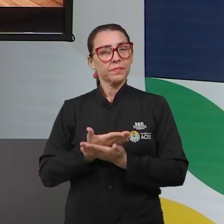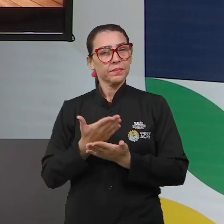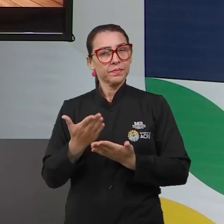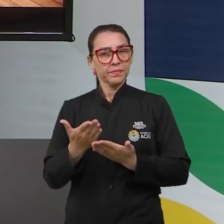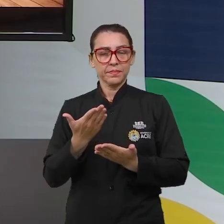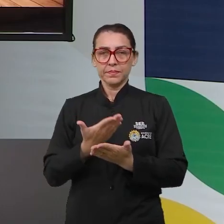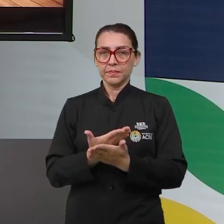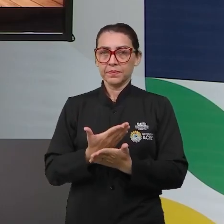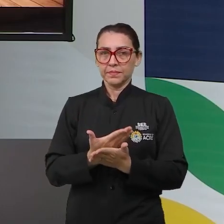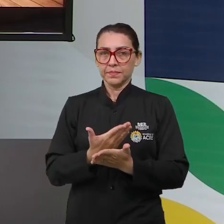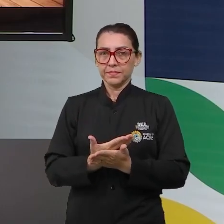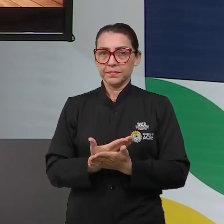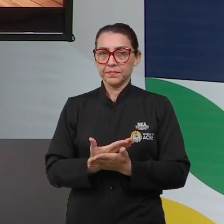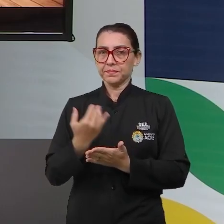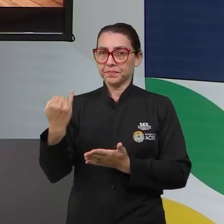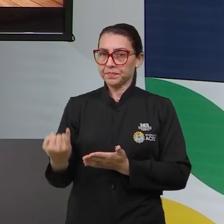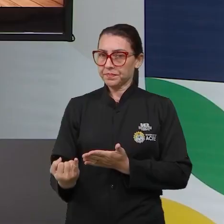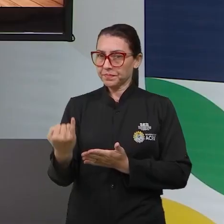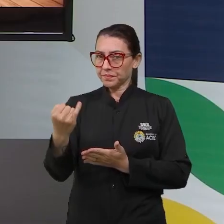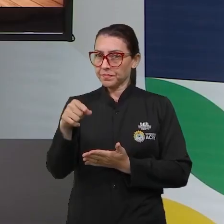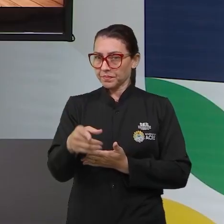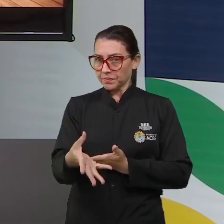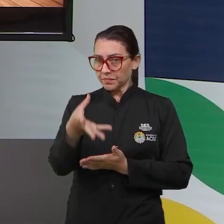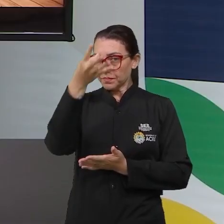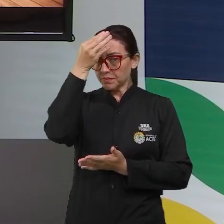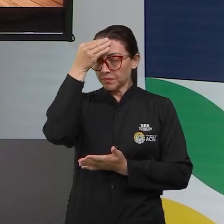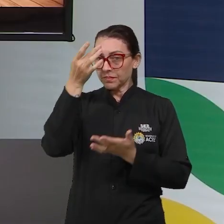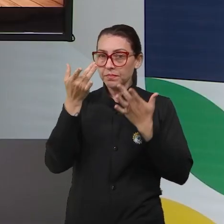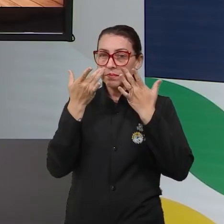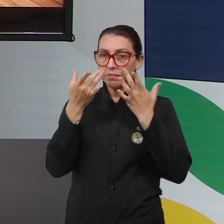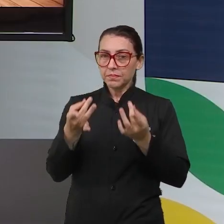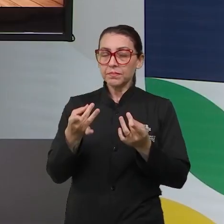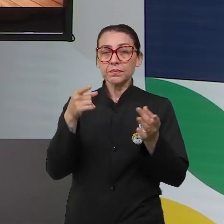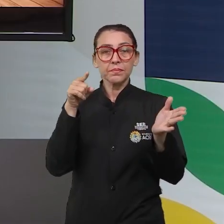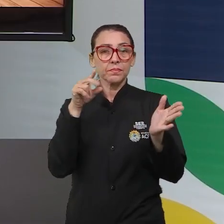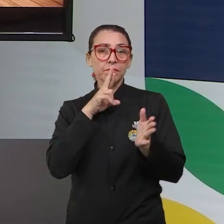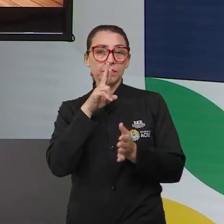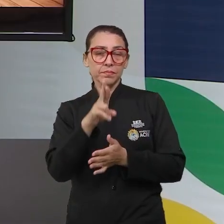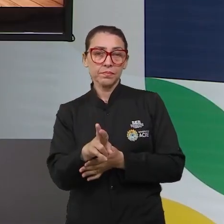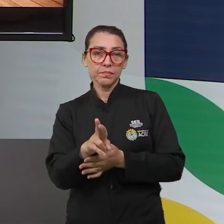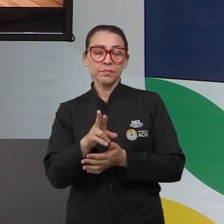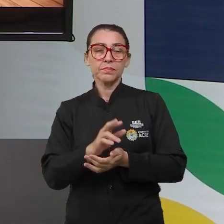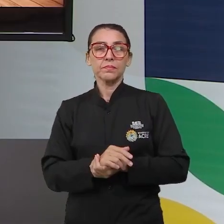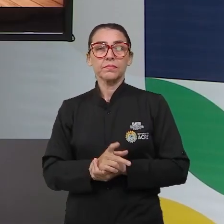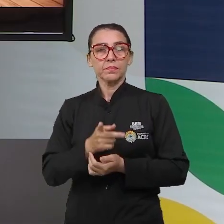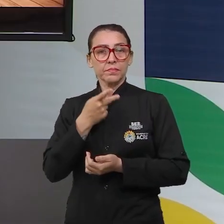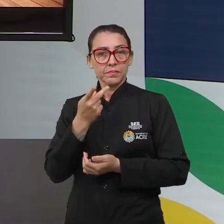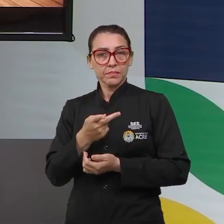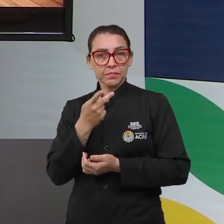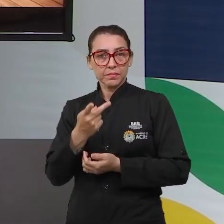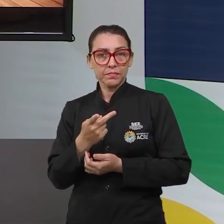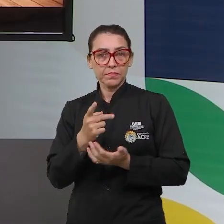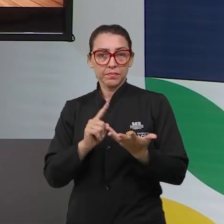comecinho da nossa aula e que era importante que você se atentasse para responder essas questões? Então, nós falamos que